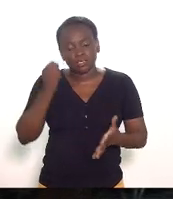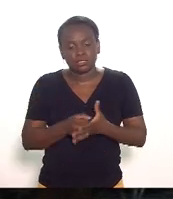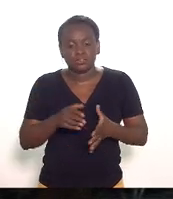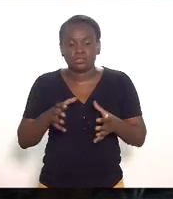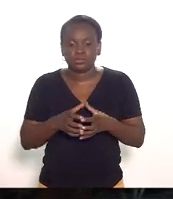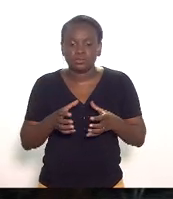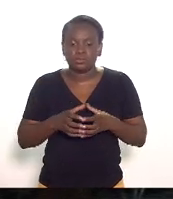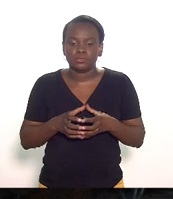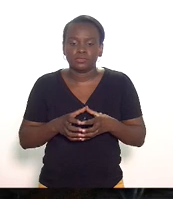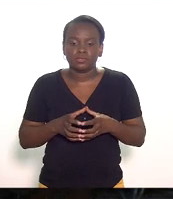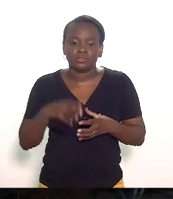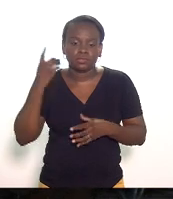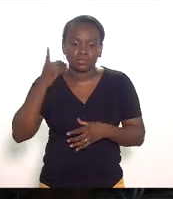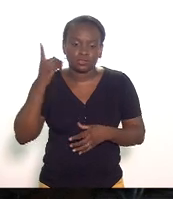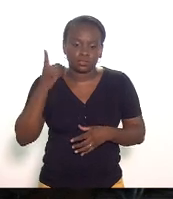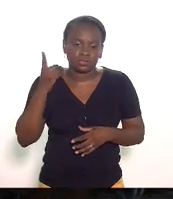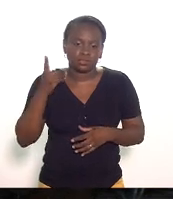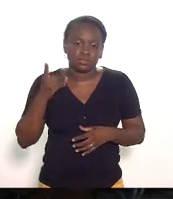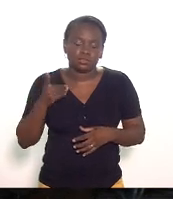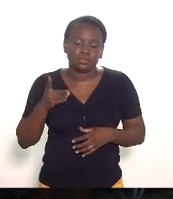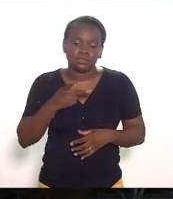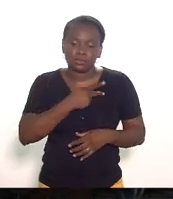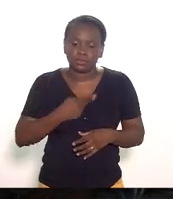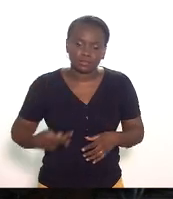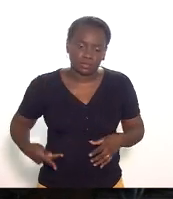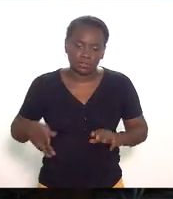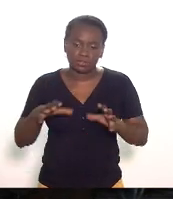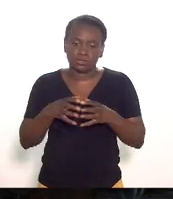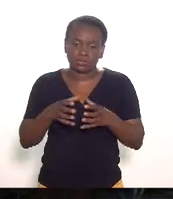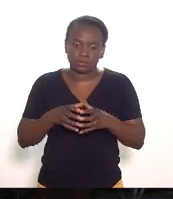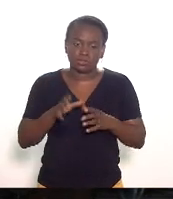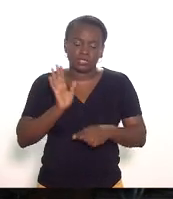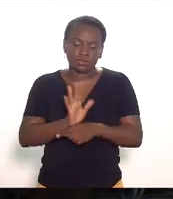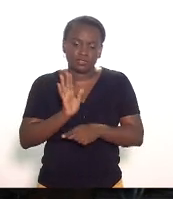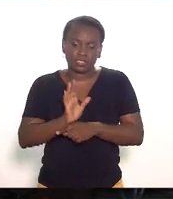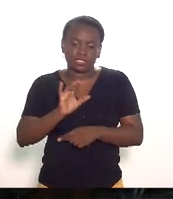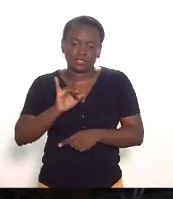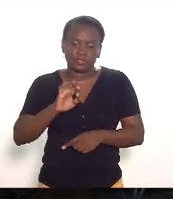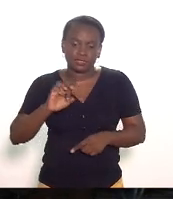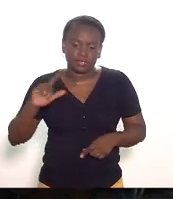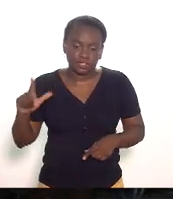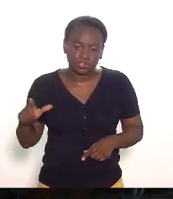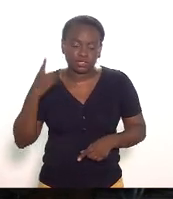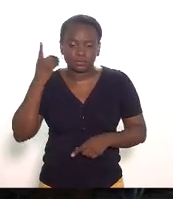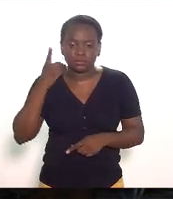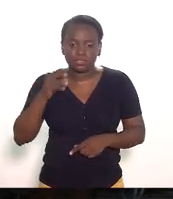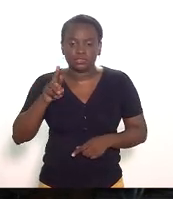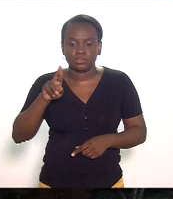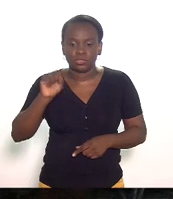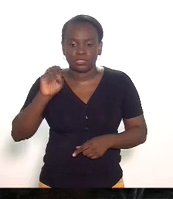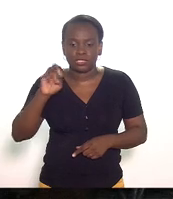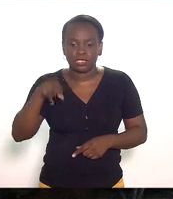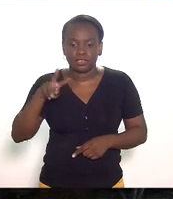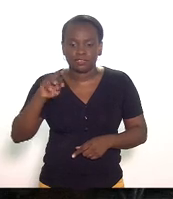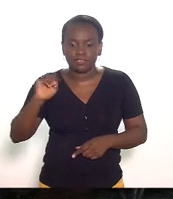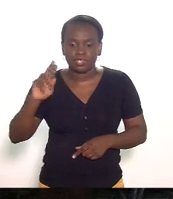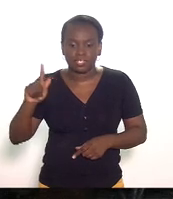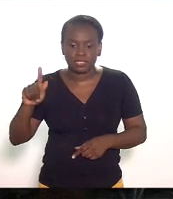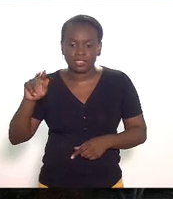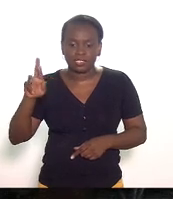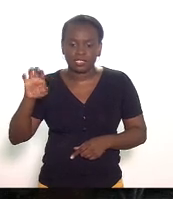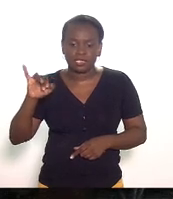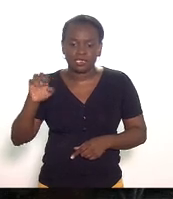parecer, deputado presidente da Comissão de Defesa Civil, deputado Rosenberg Reis.